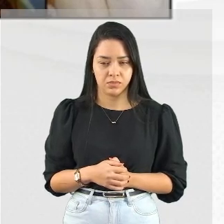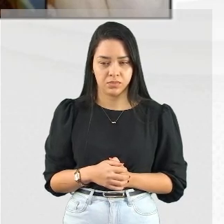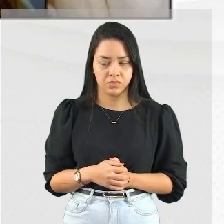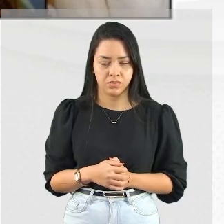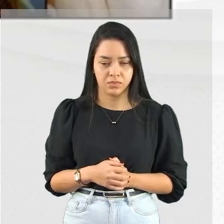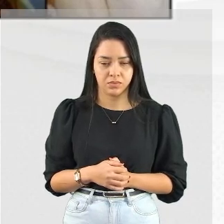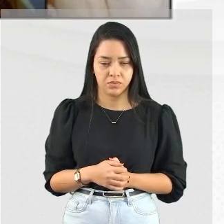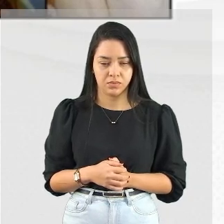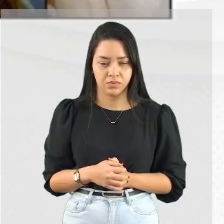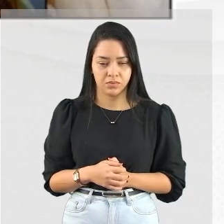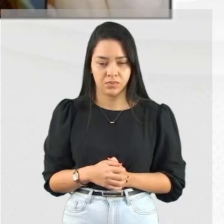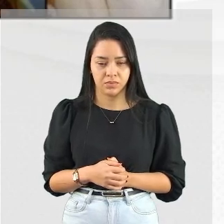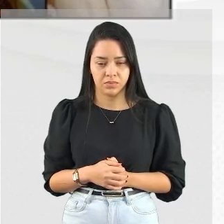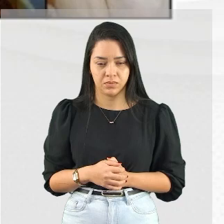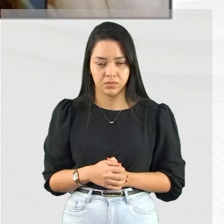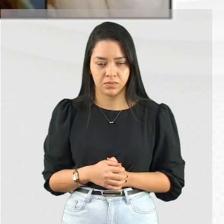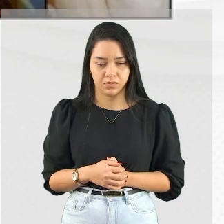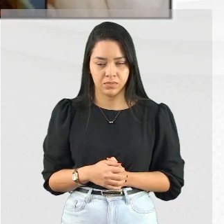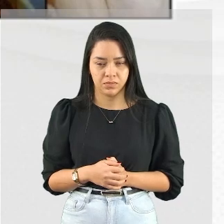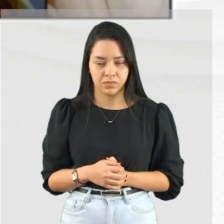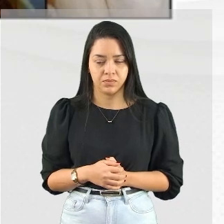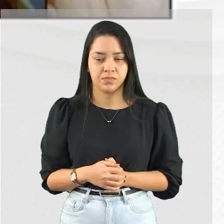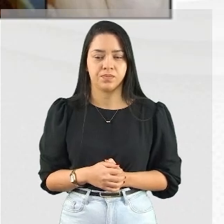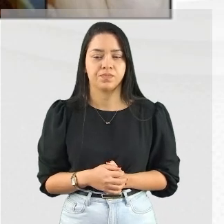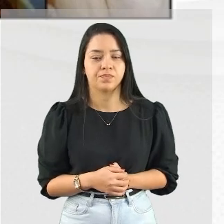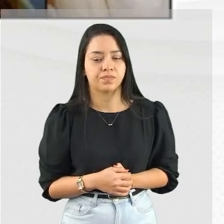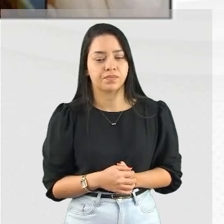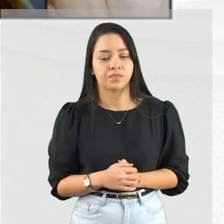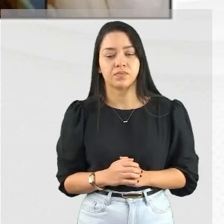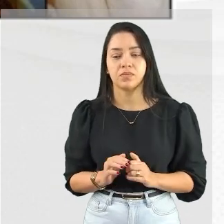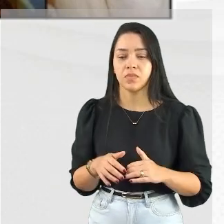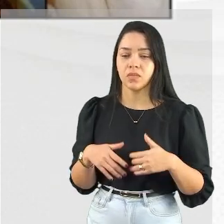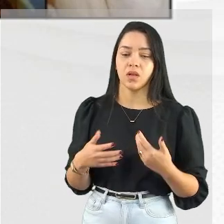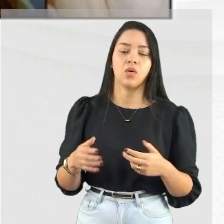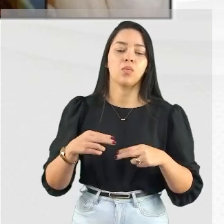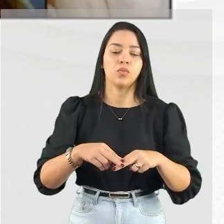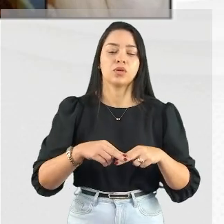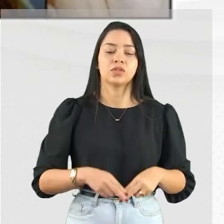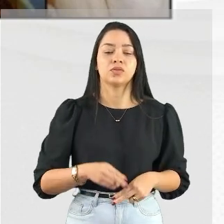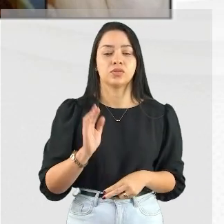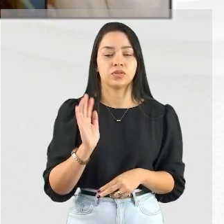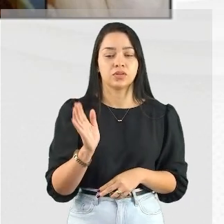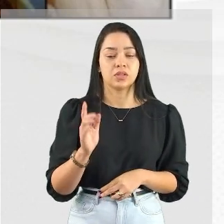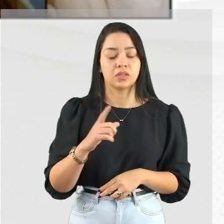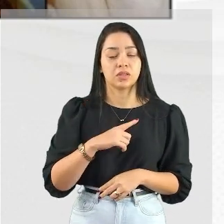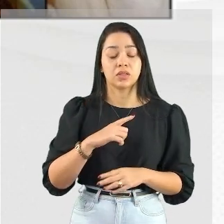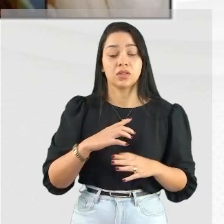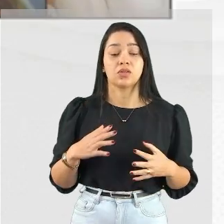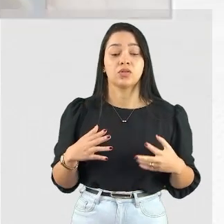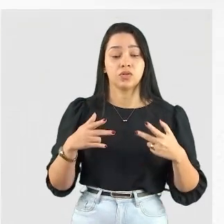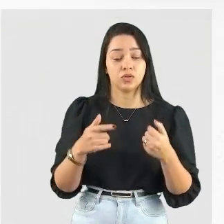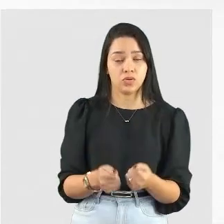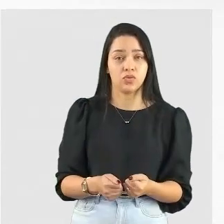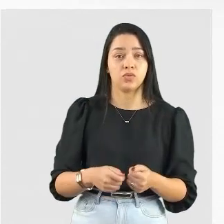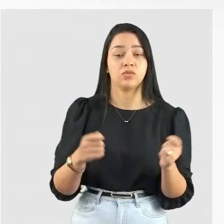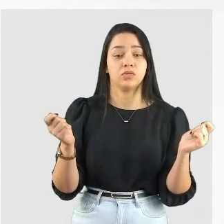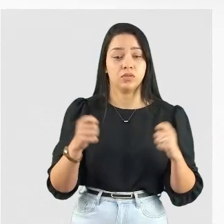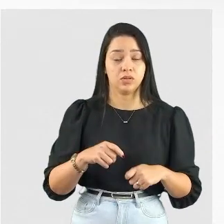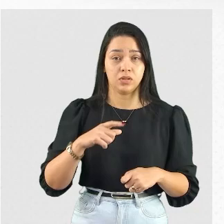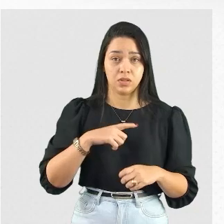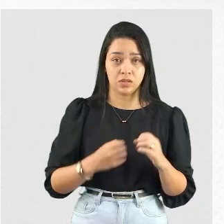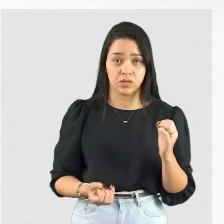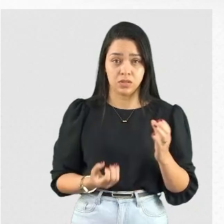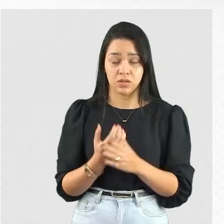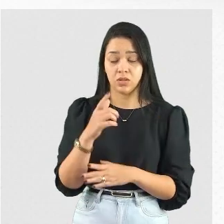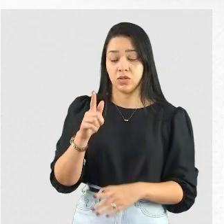Azinho, Azinho, Bzinho, Bzinho. Então, dessa forma, pessoal, a gente gerou aqui todas as probabilidades de formação